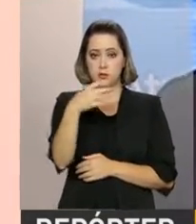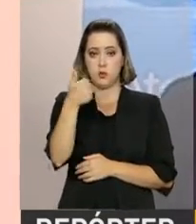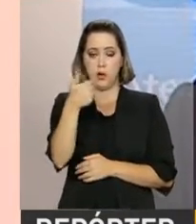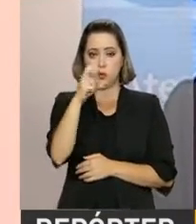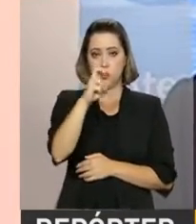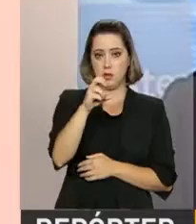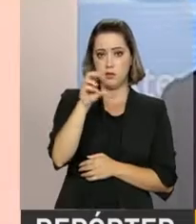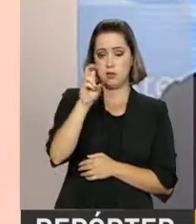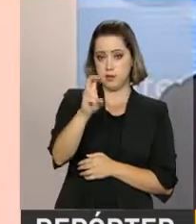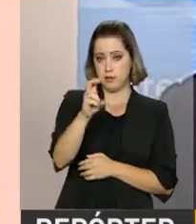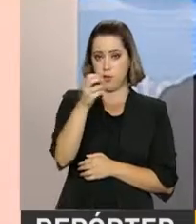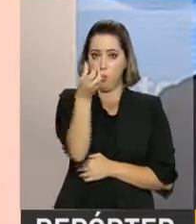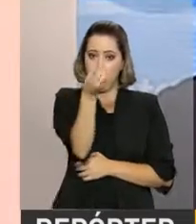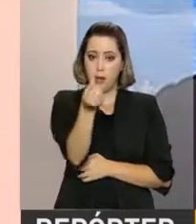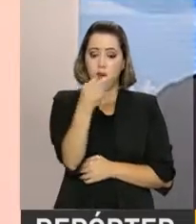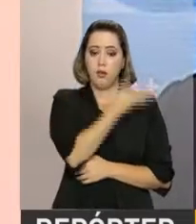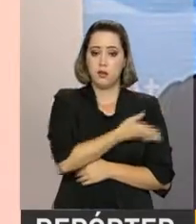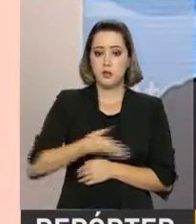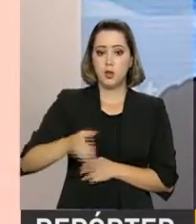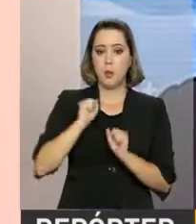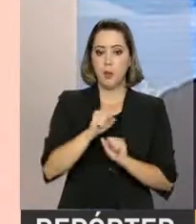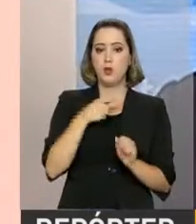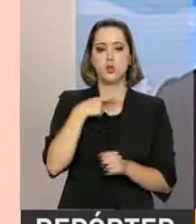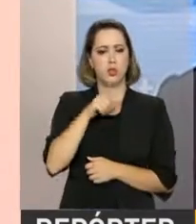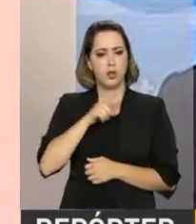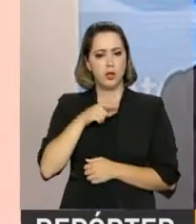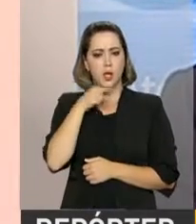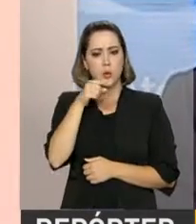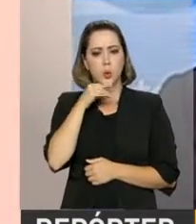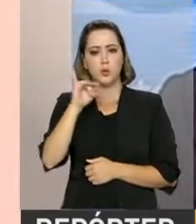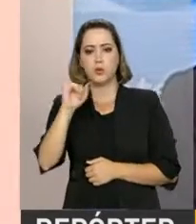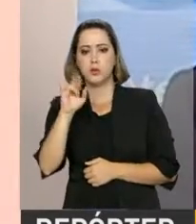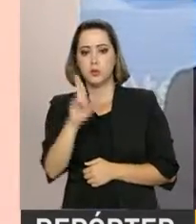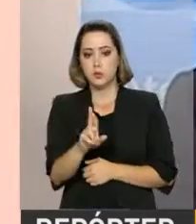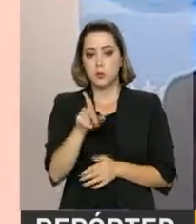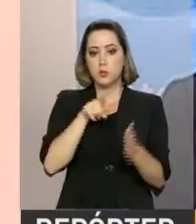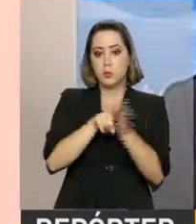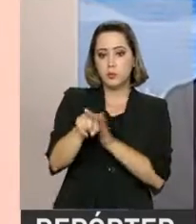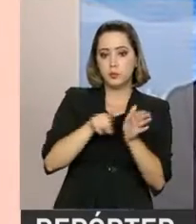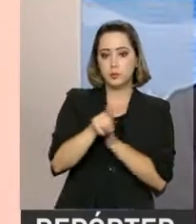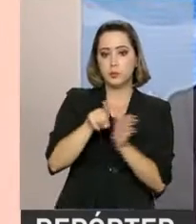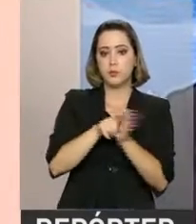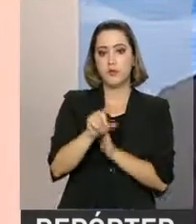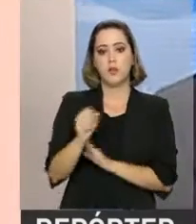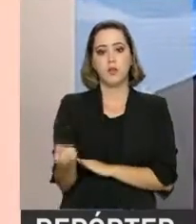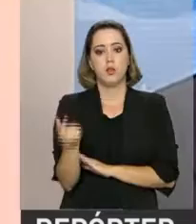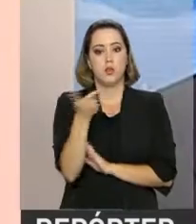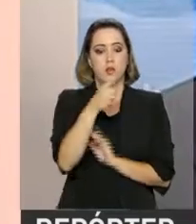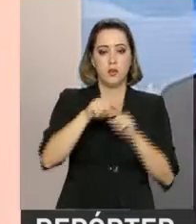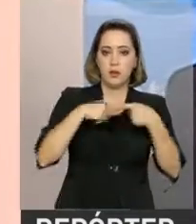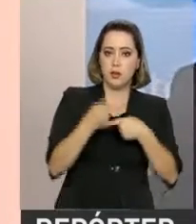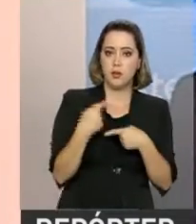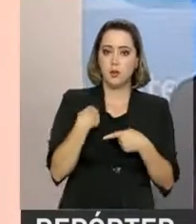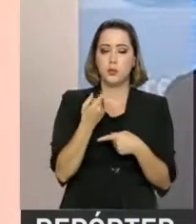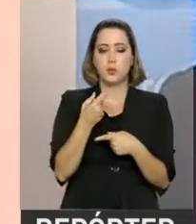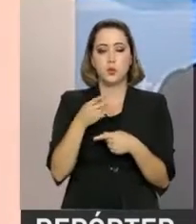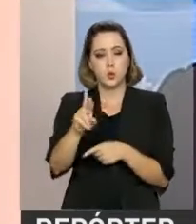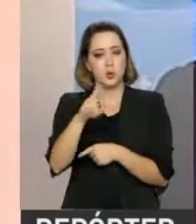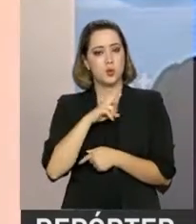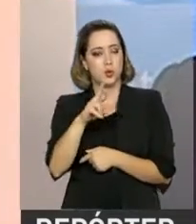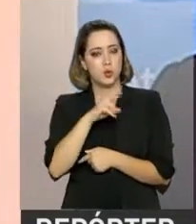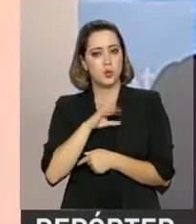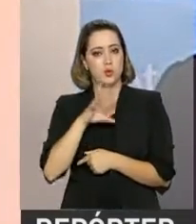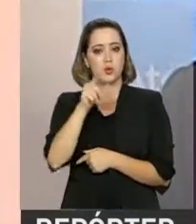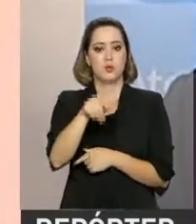61 99674-1556. As pessoas que estão em casa podem mandar suas perguntas. Daqui a uma hora nós vamos voltar de novo num novo link ao vivo daqui, respondendo a